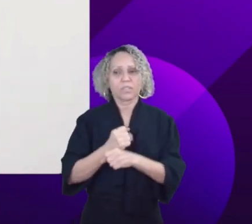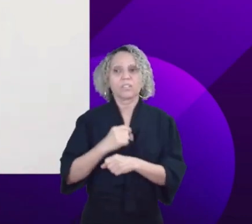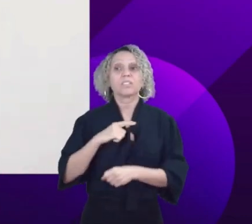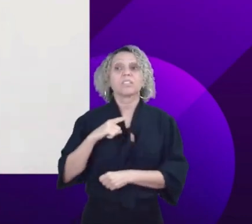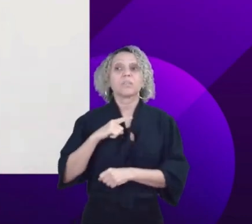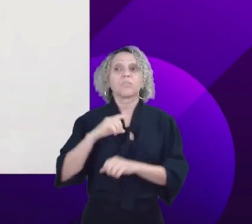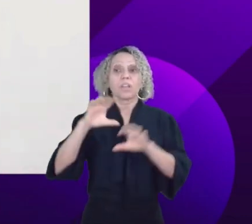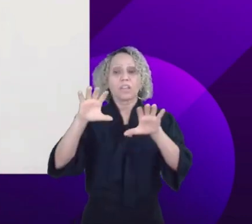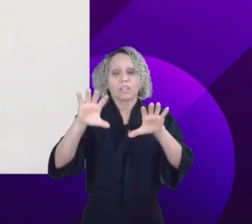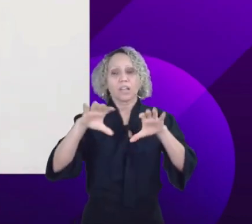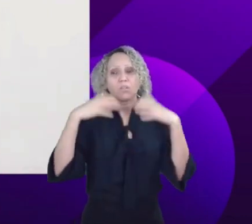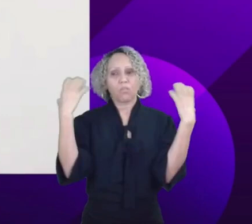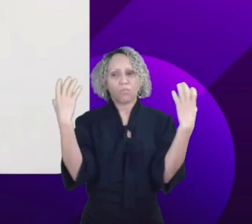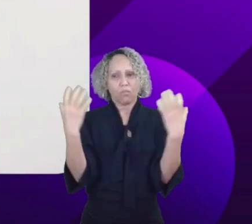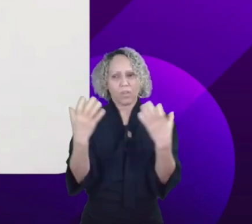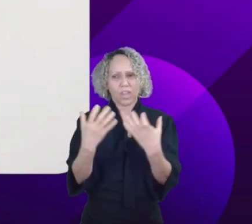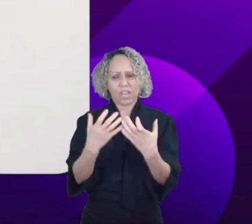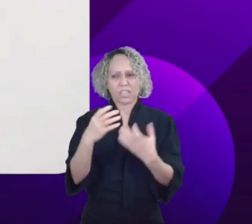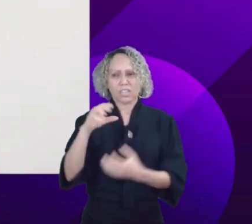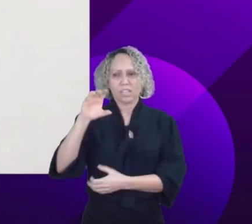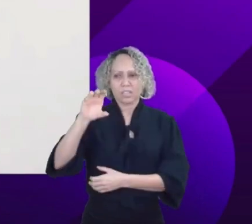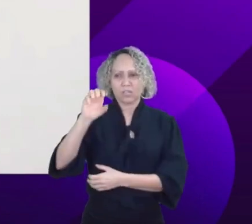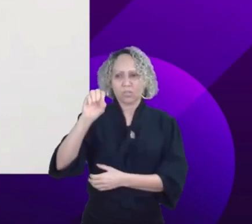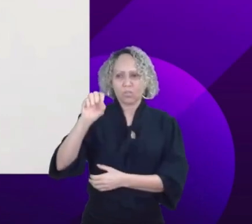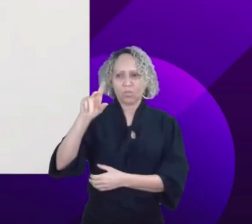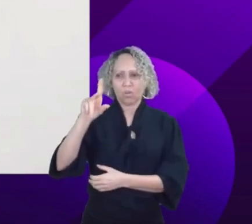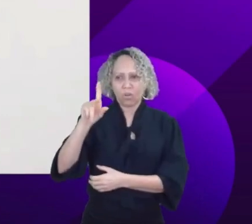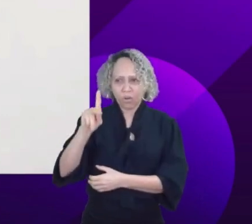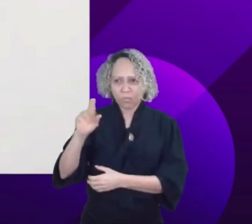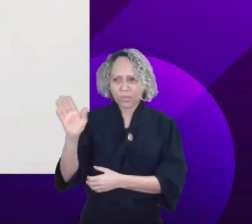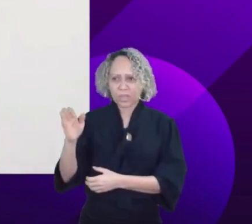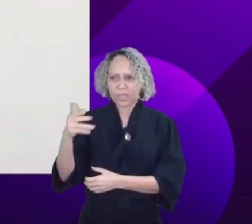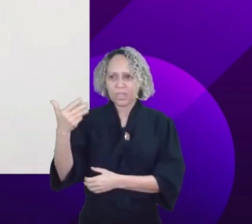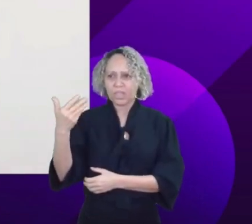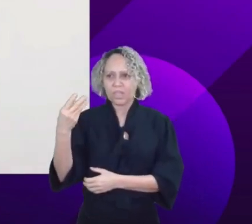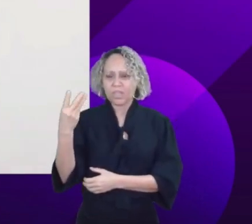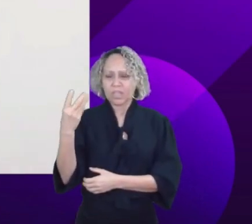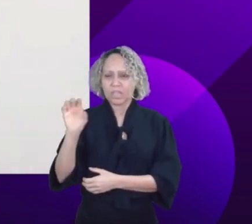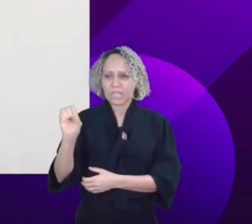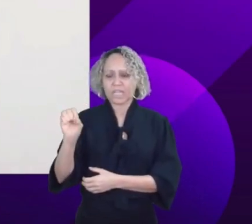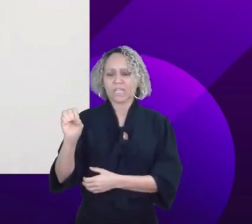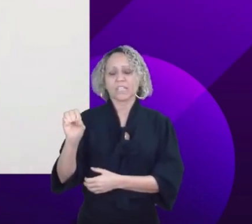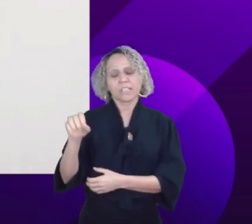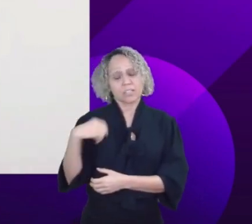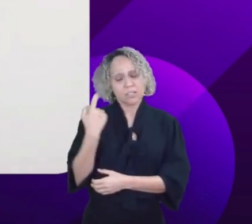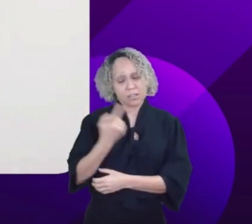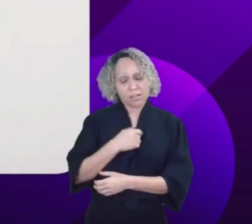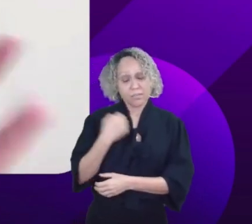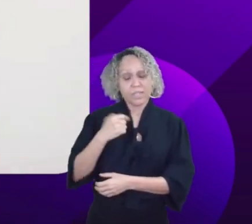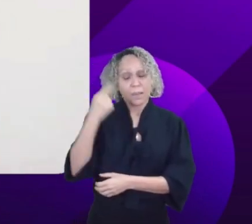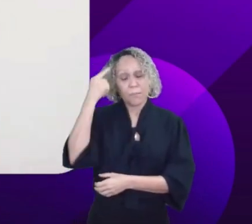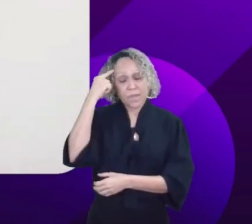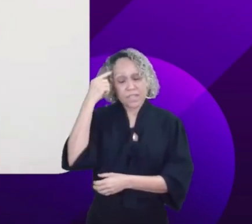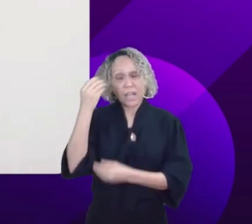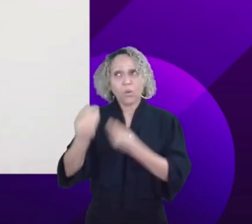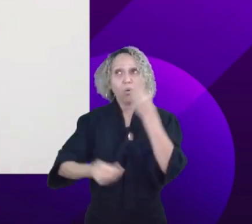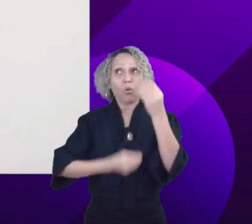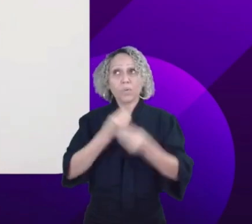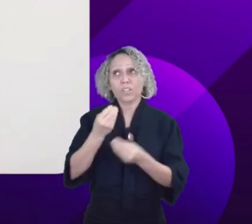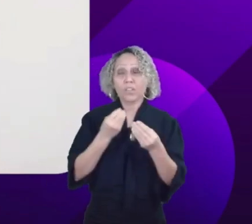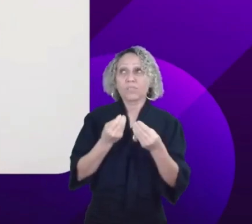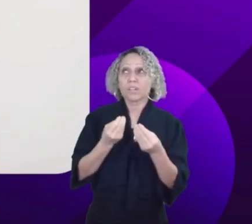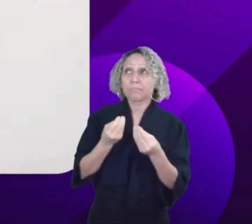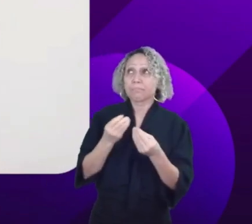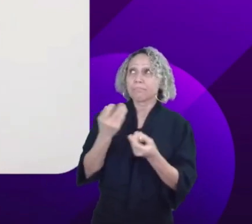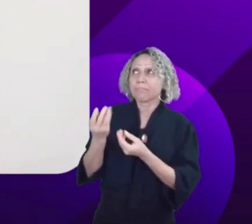essas mudanças climáticas e esse momento que a gente está vivendo para mudar, né, o nosso país como um todo, né? A